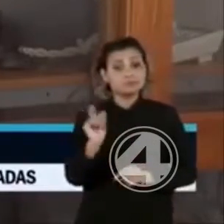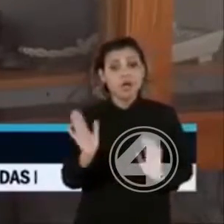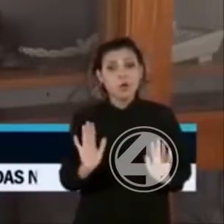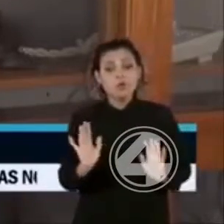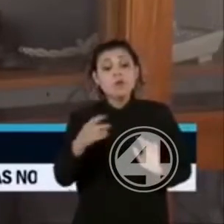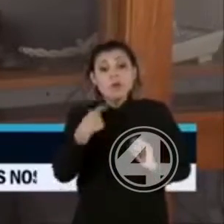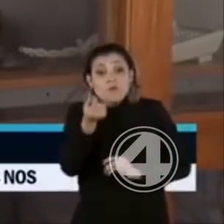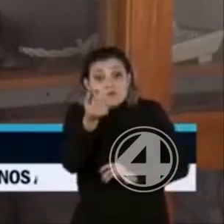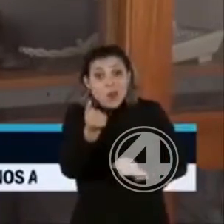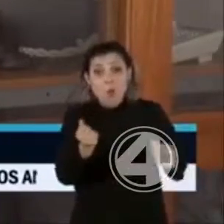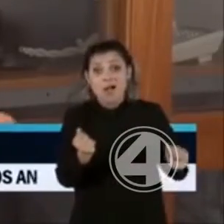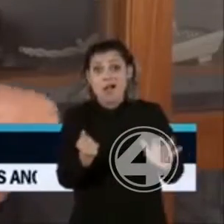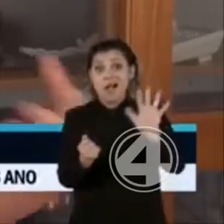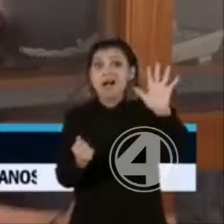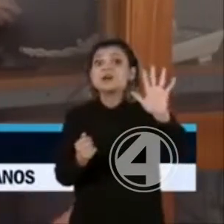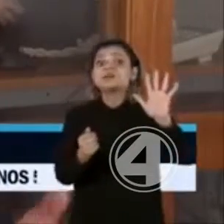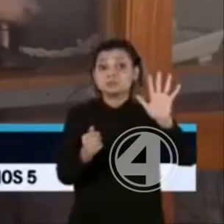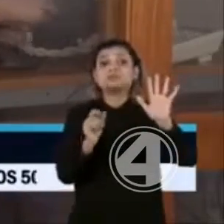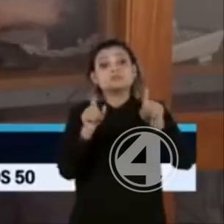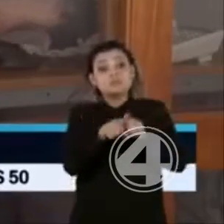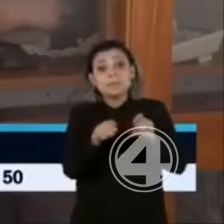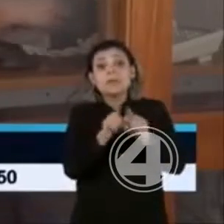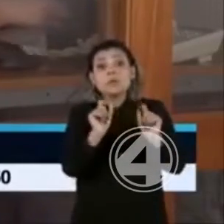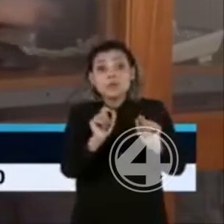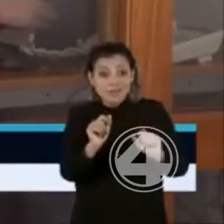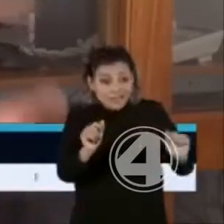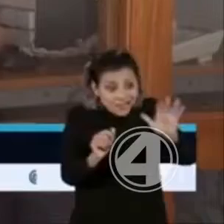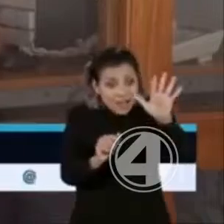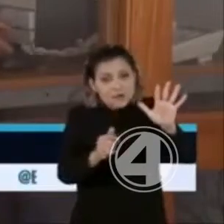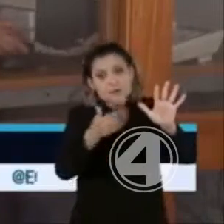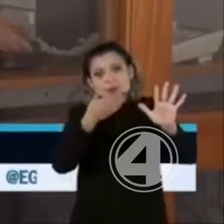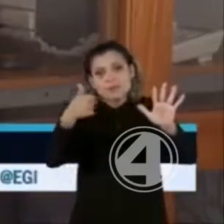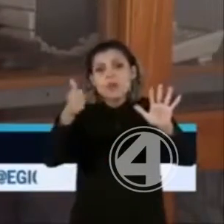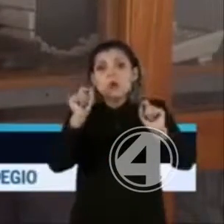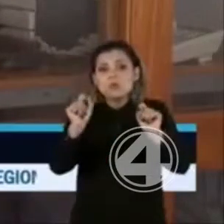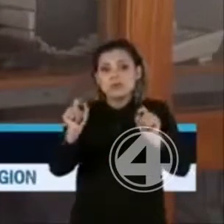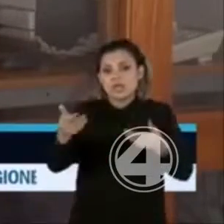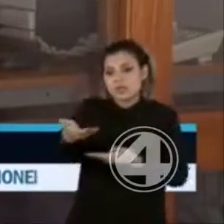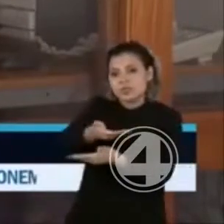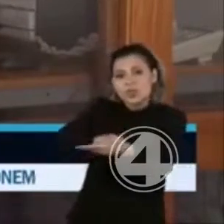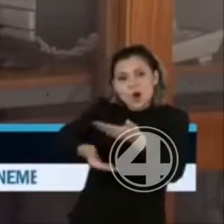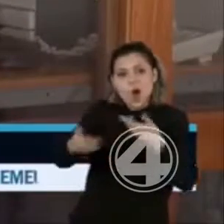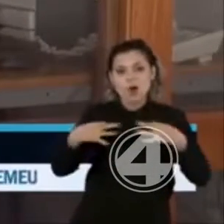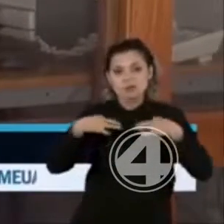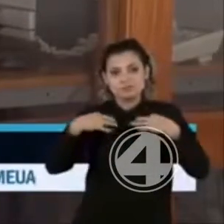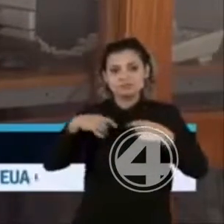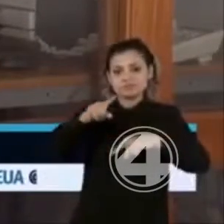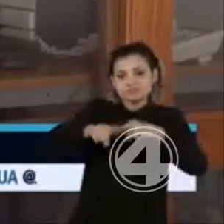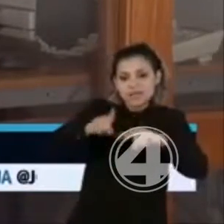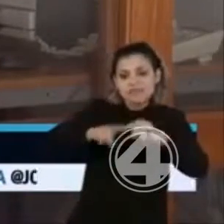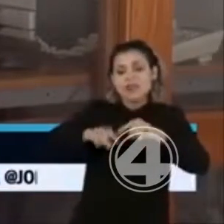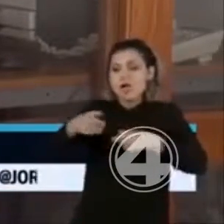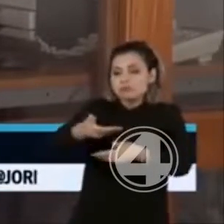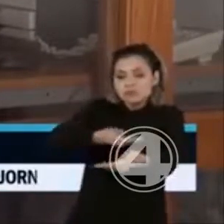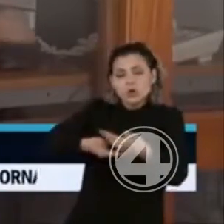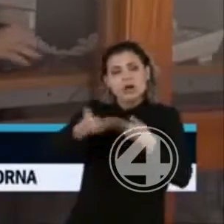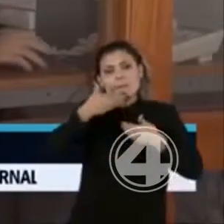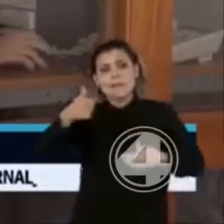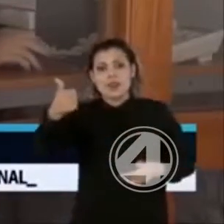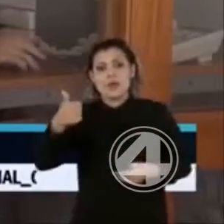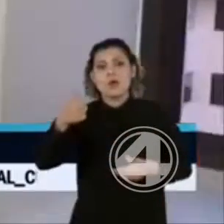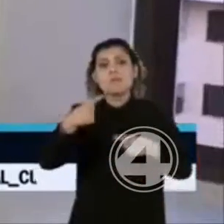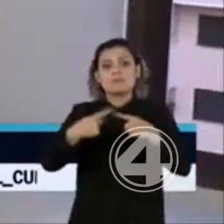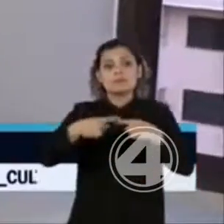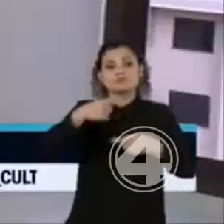esse preço alto vai acabar sendo compensado em oposição a essa troca sucessiva de itens, né, que é o que prega o